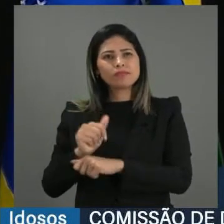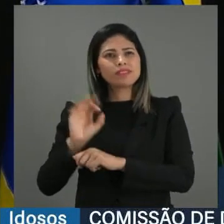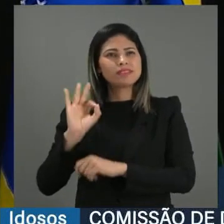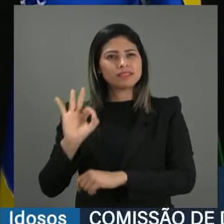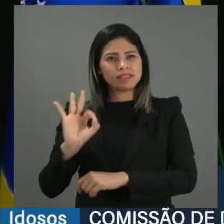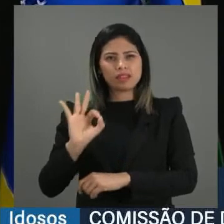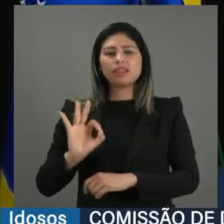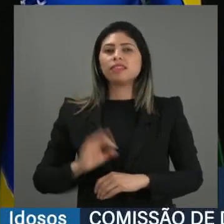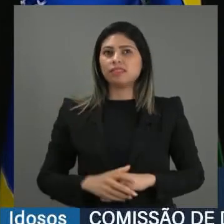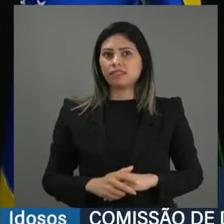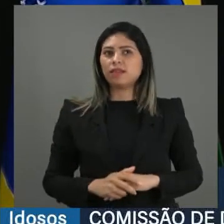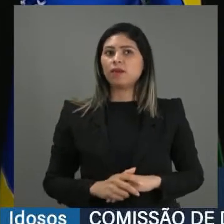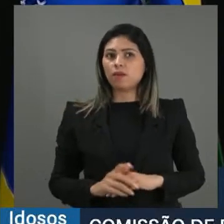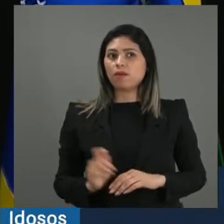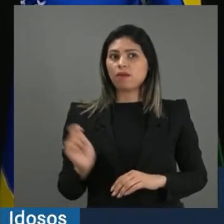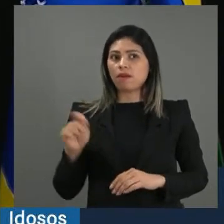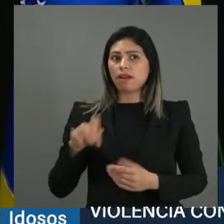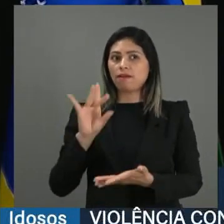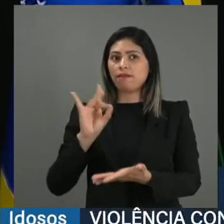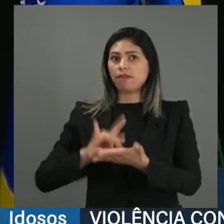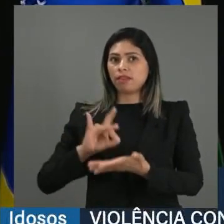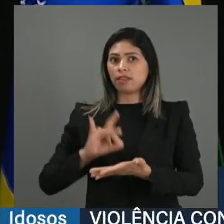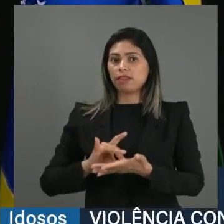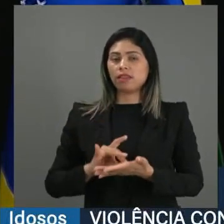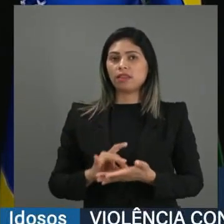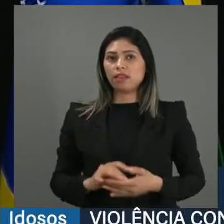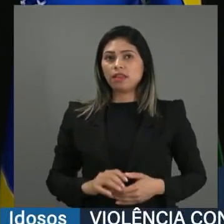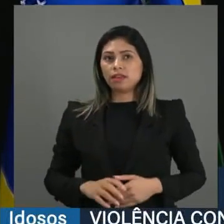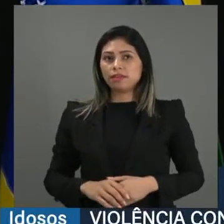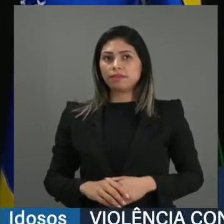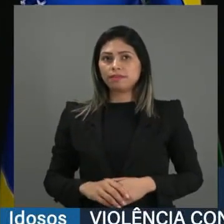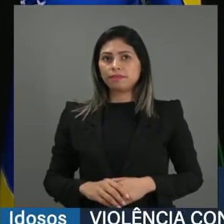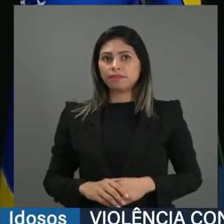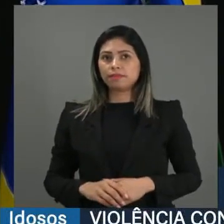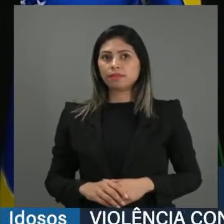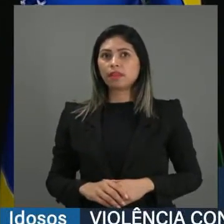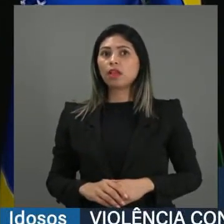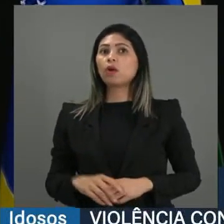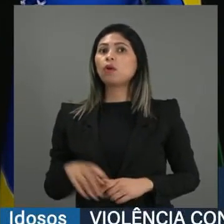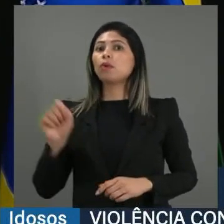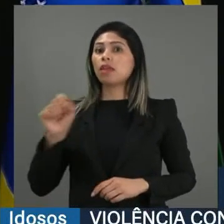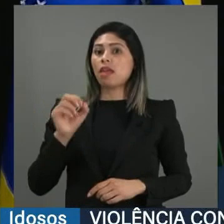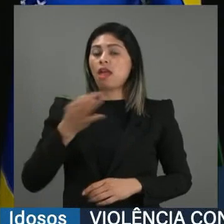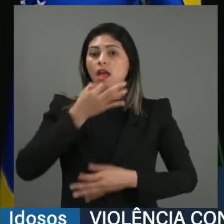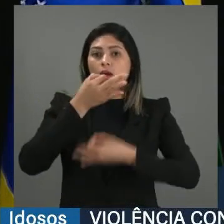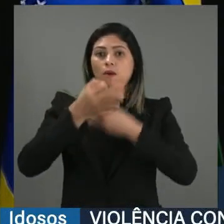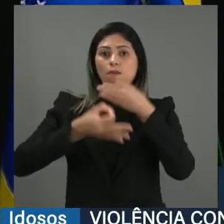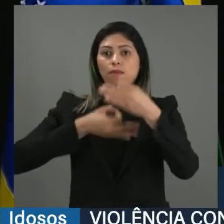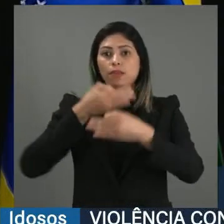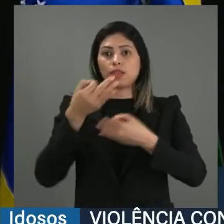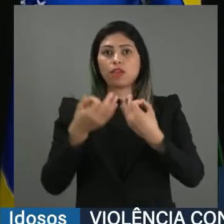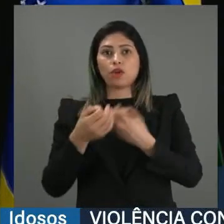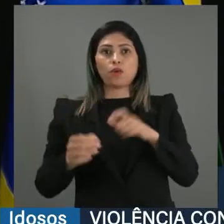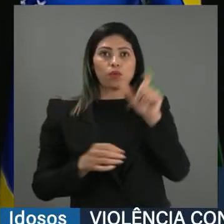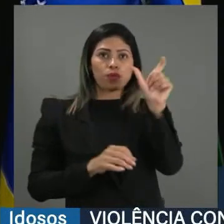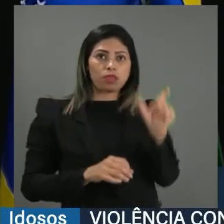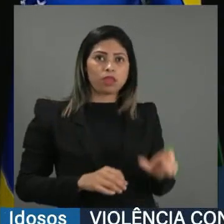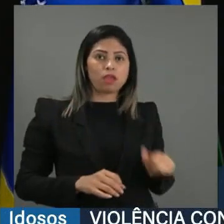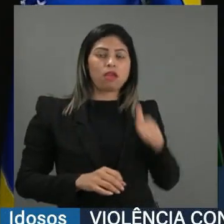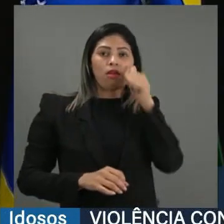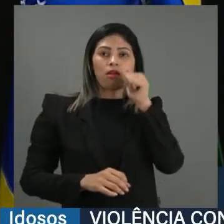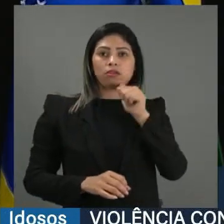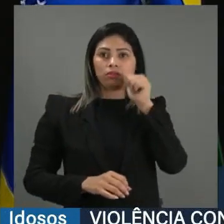também muito sensata, muito verdadeira, com relação a Marina Silva, ministra, né, com o que a gente está